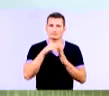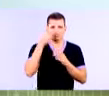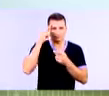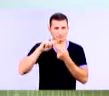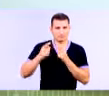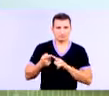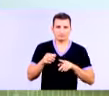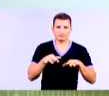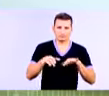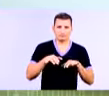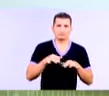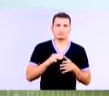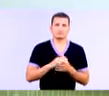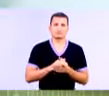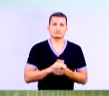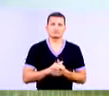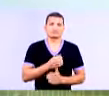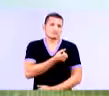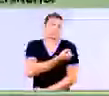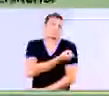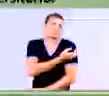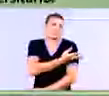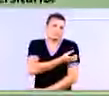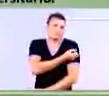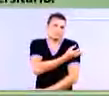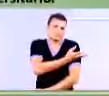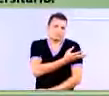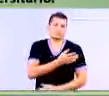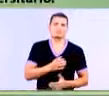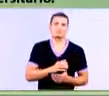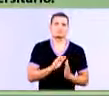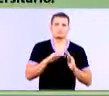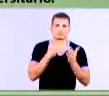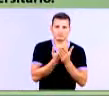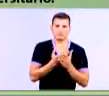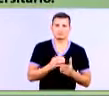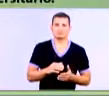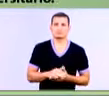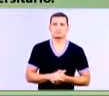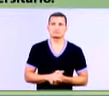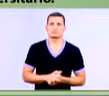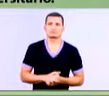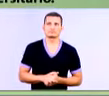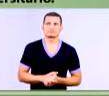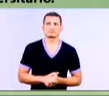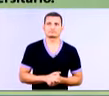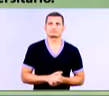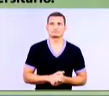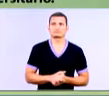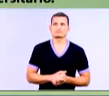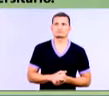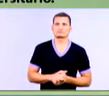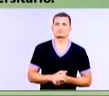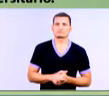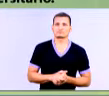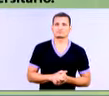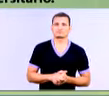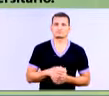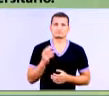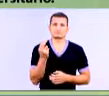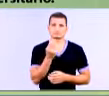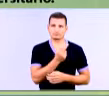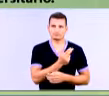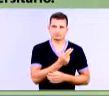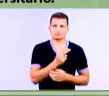ensino fundamental. Pessoal, nos apresentando um pouquinho melhor, como eu sou o professor formador,